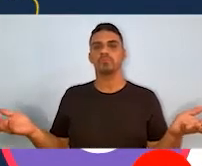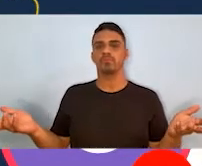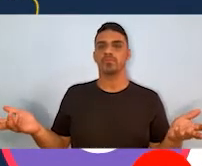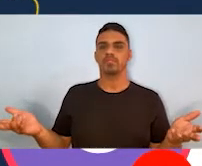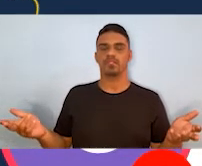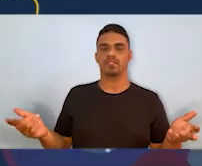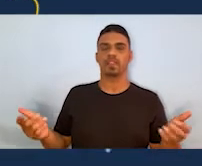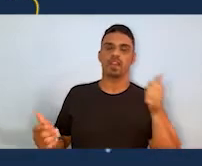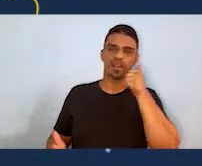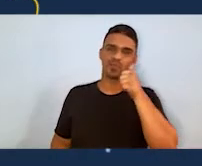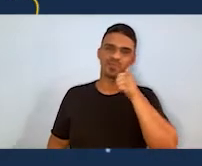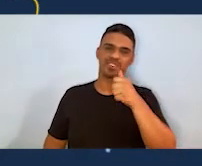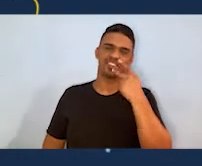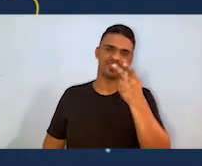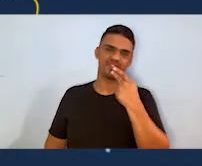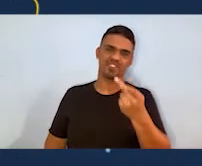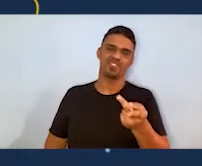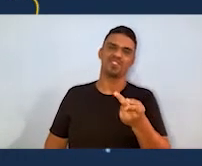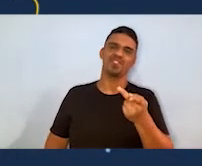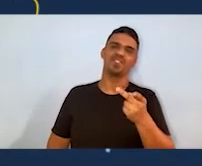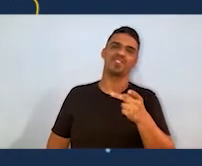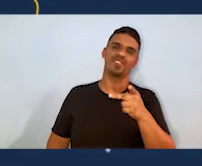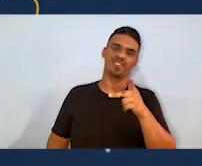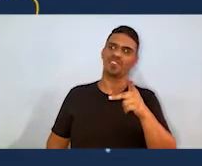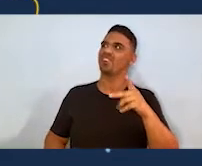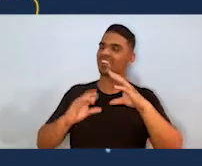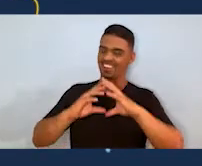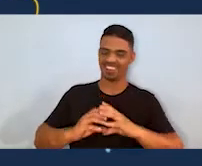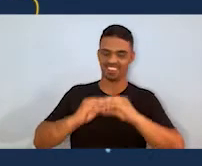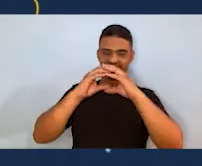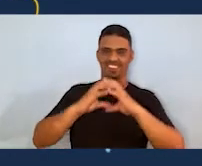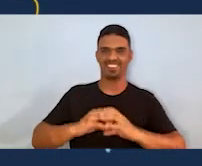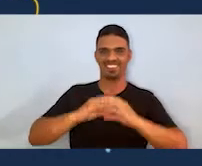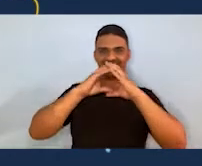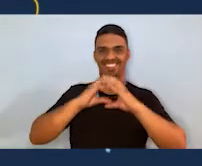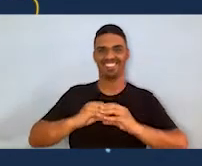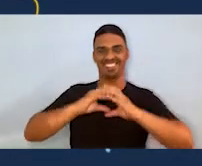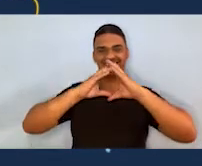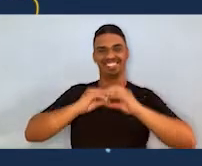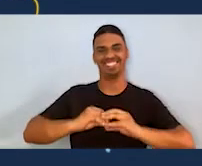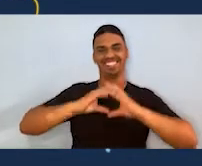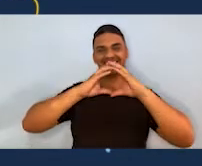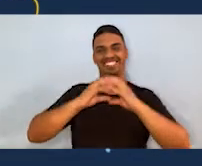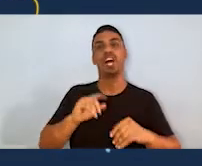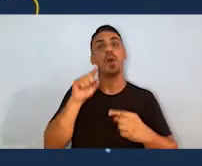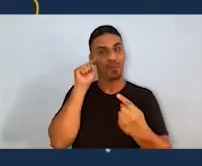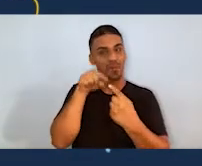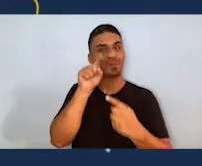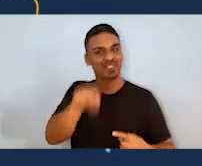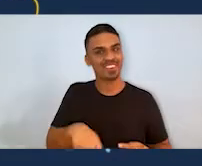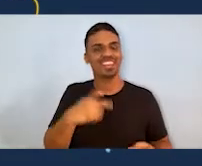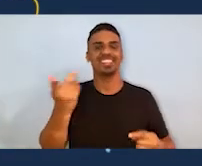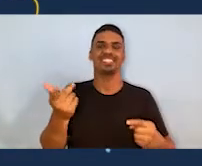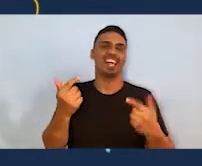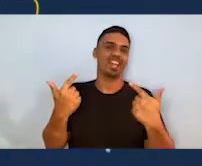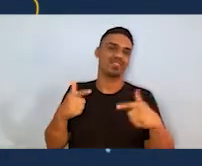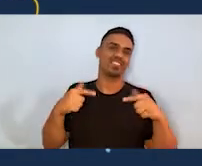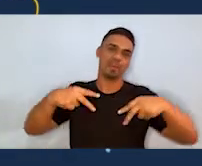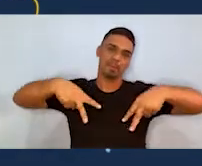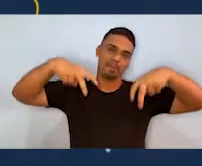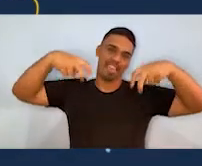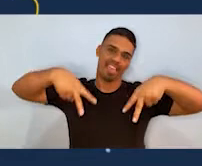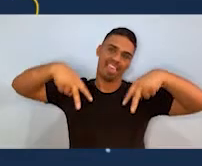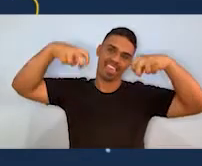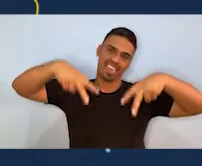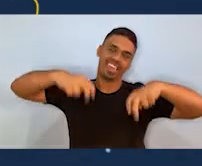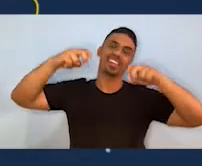Isso. A Brenda falou aqui que tá quicandinho. Sim, a ideia é essa. Ela vai estar quicando, ela vai estar pulando, porque ela não tem perninhas, então